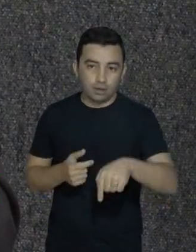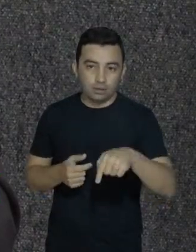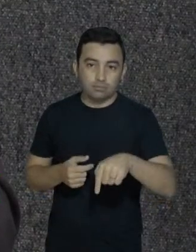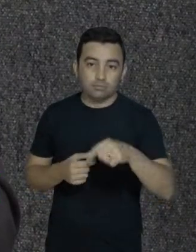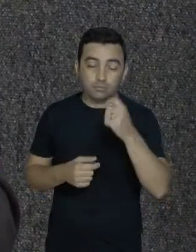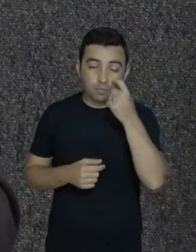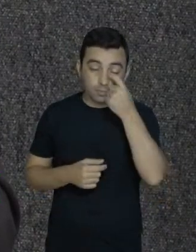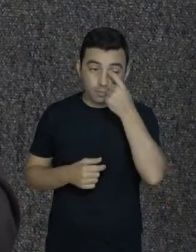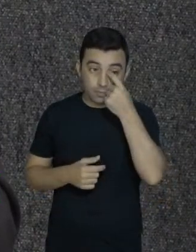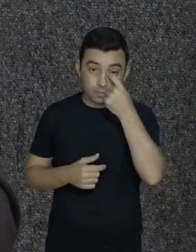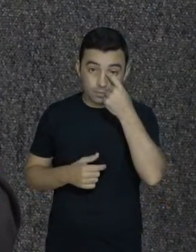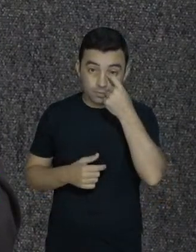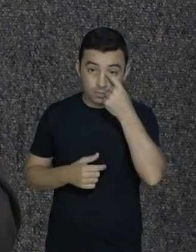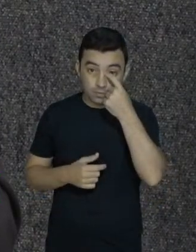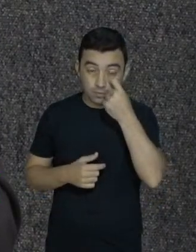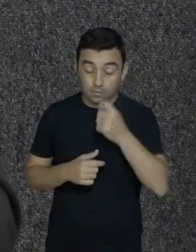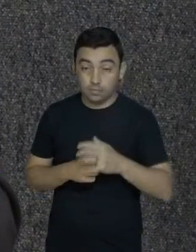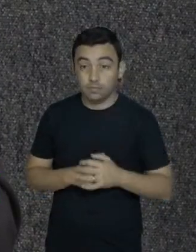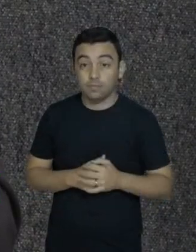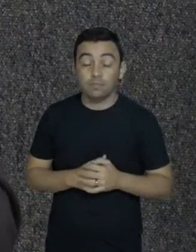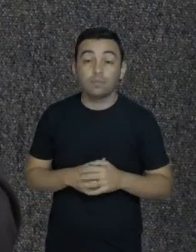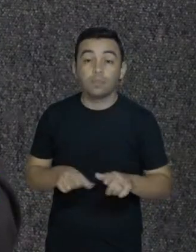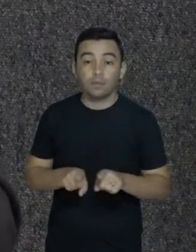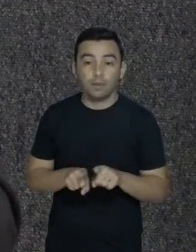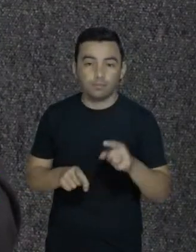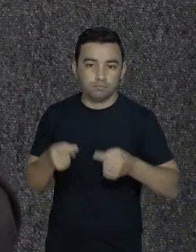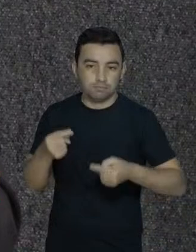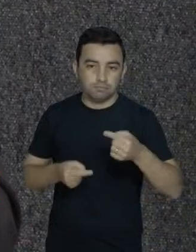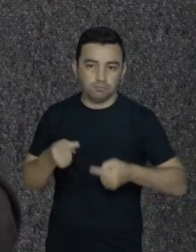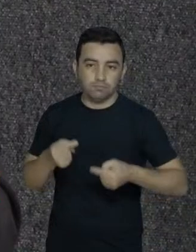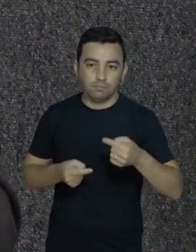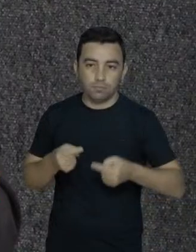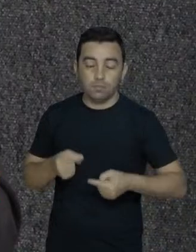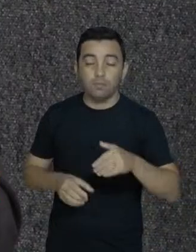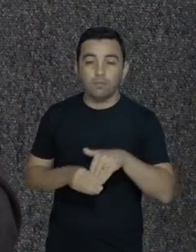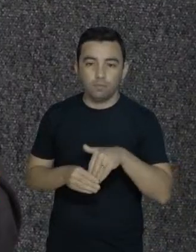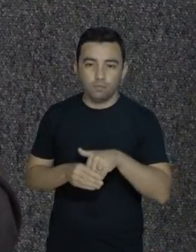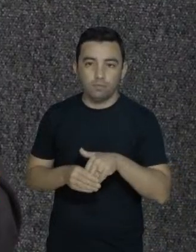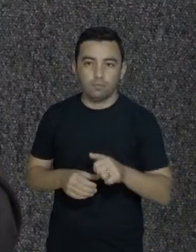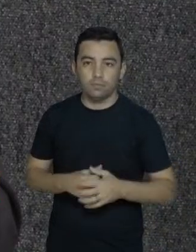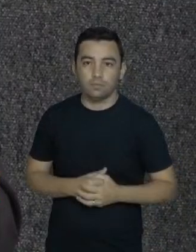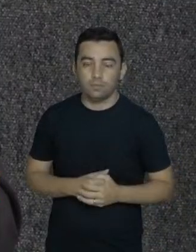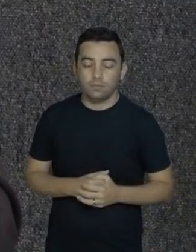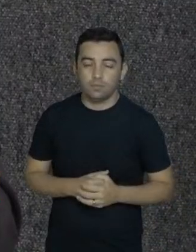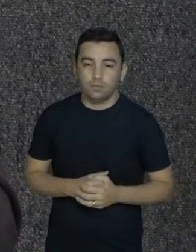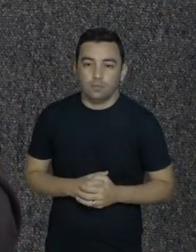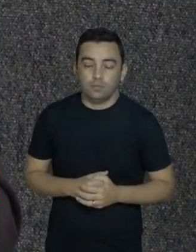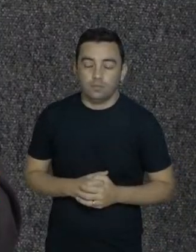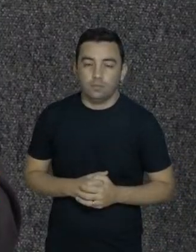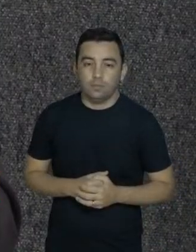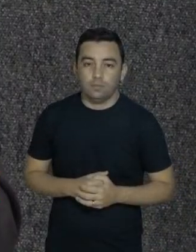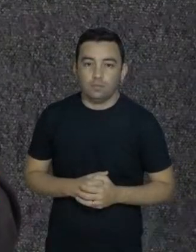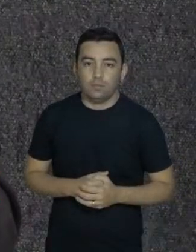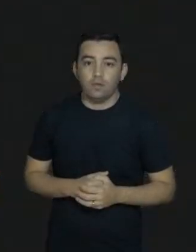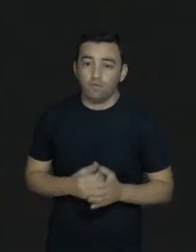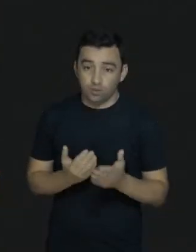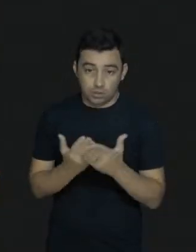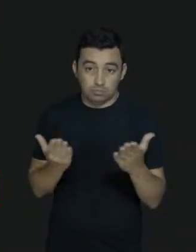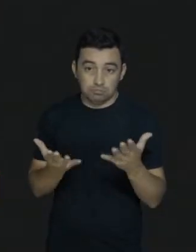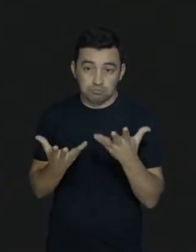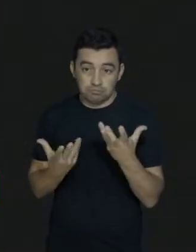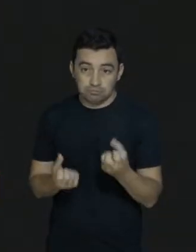aqui em Florianópolis coloca em discussão e votação os que forem a favor